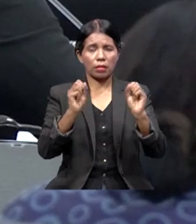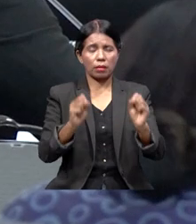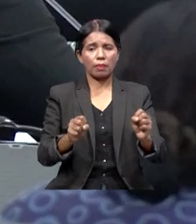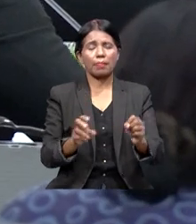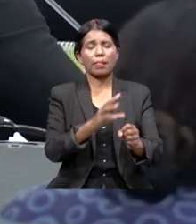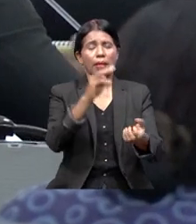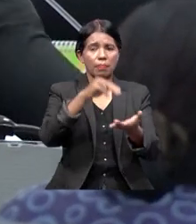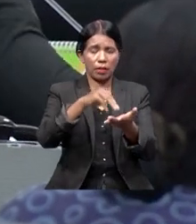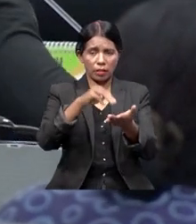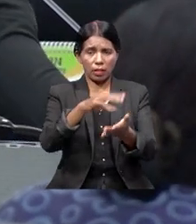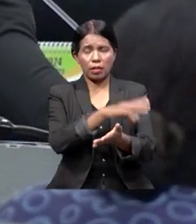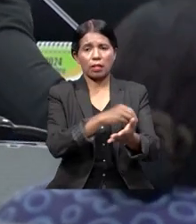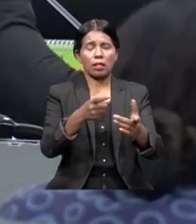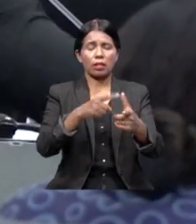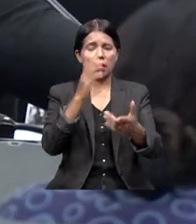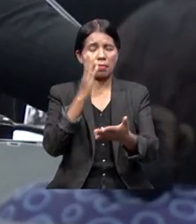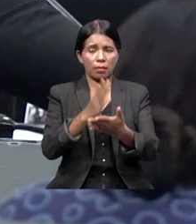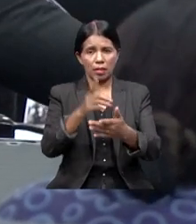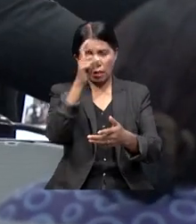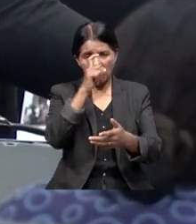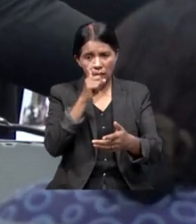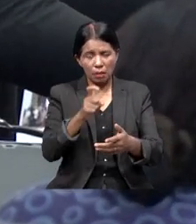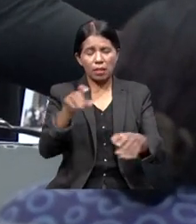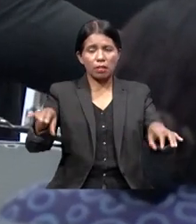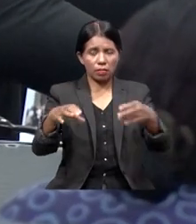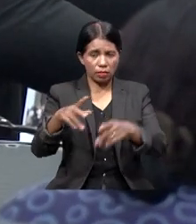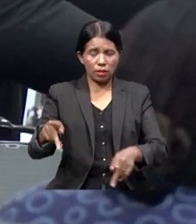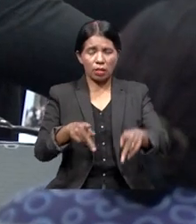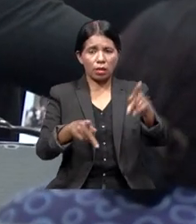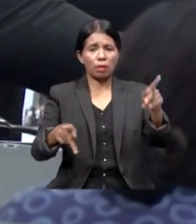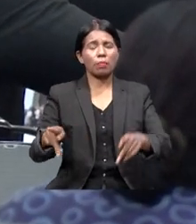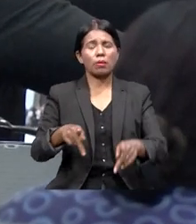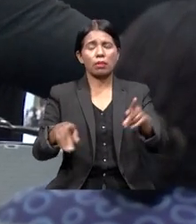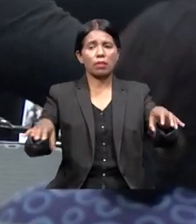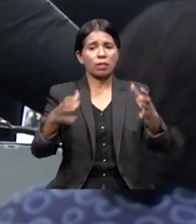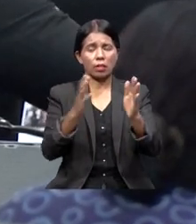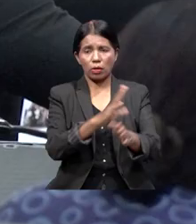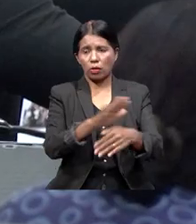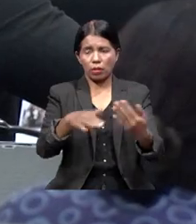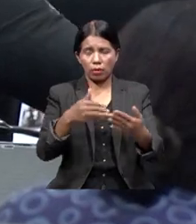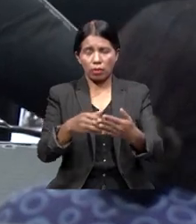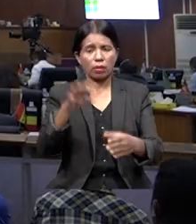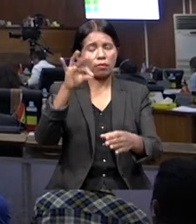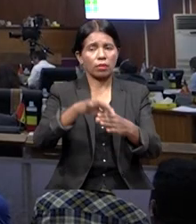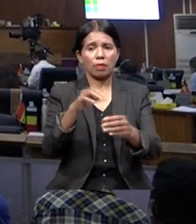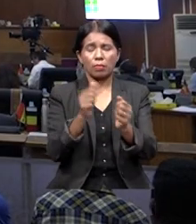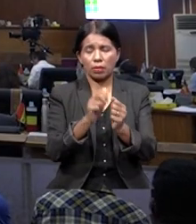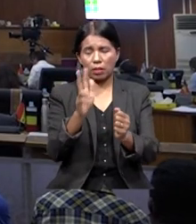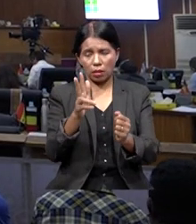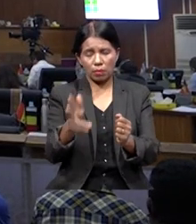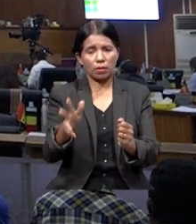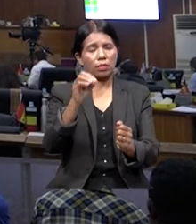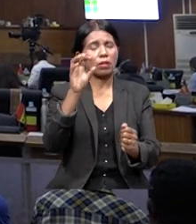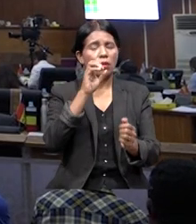para matéria fixação limite idade para serviço funcionário público no agente de administração siraniana, com voto a favor, tolo recingido, contra